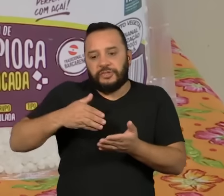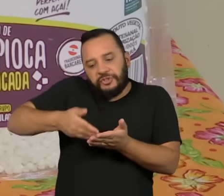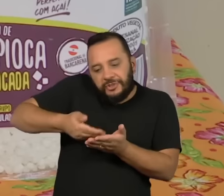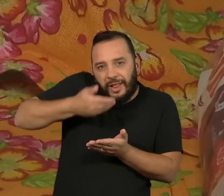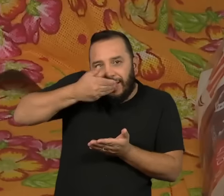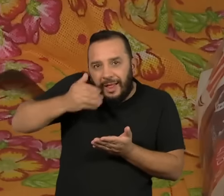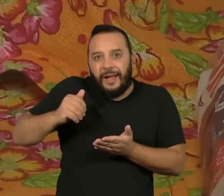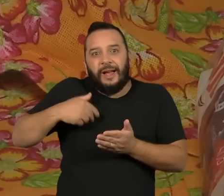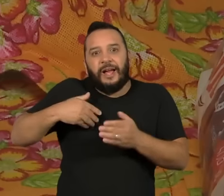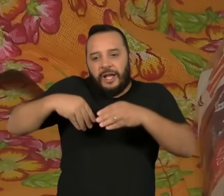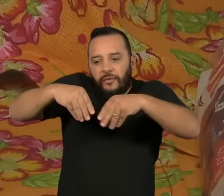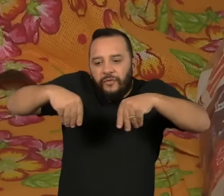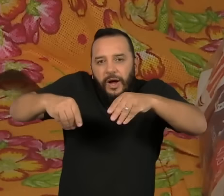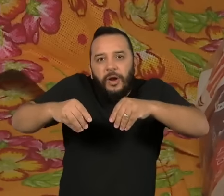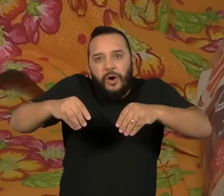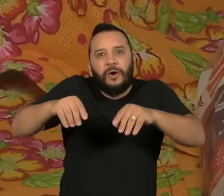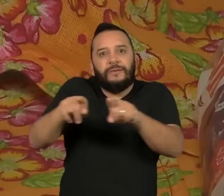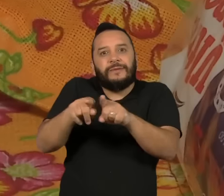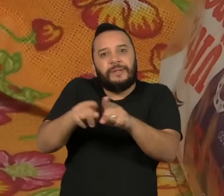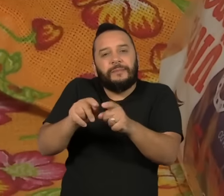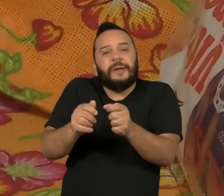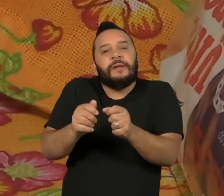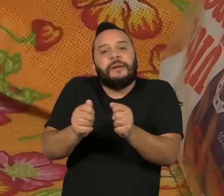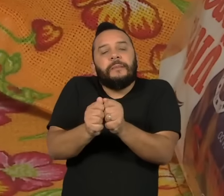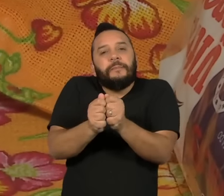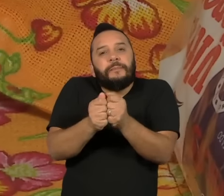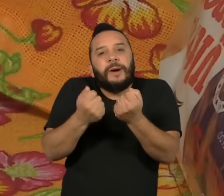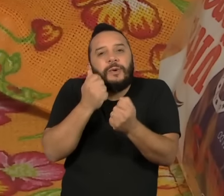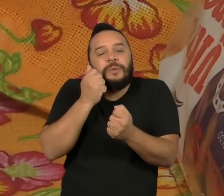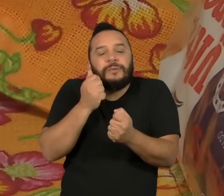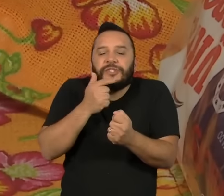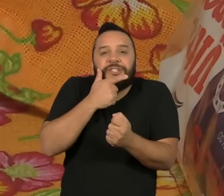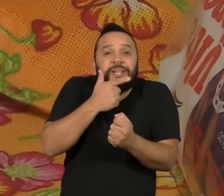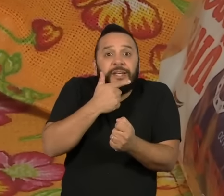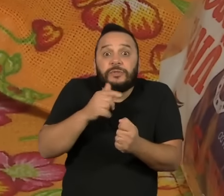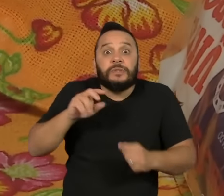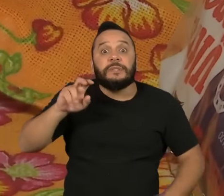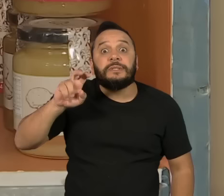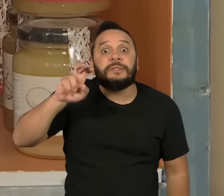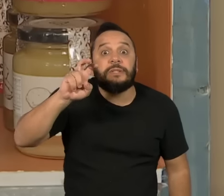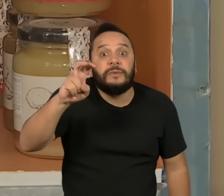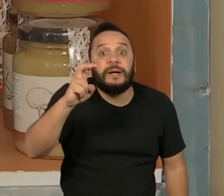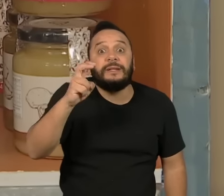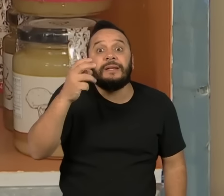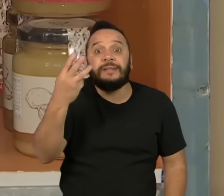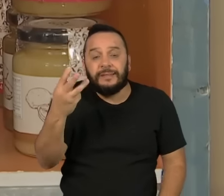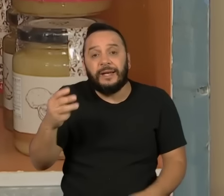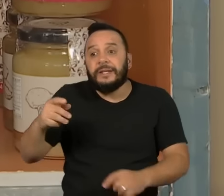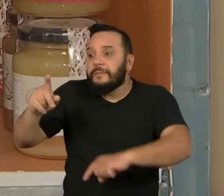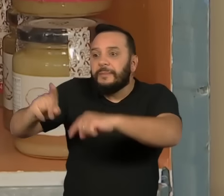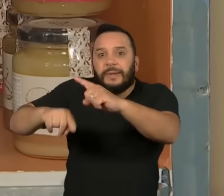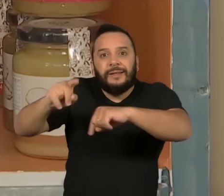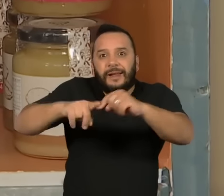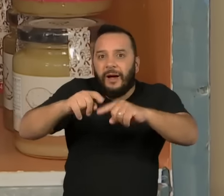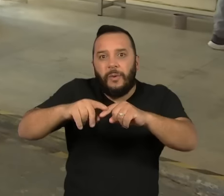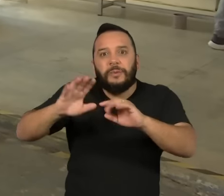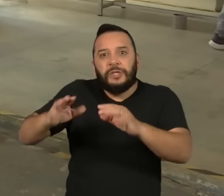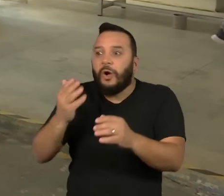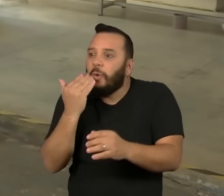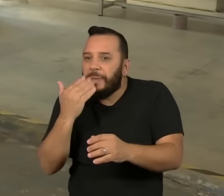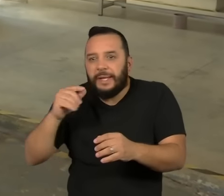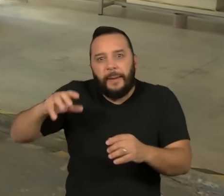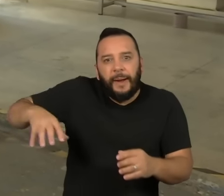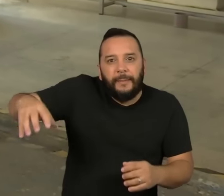geleias, farofa e pão de queijo de mandioca. São 53 produtos feitos por pequenos empreendedores locais